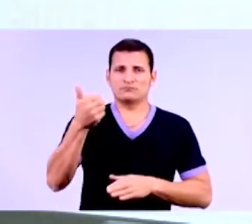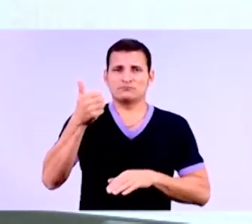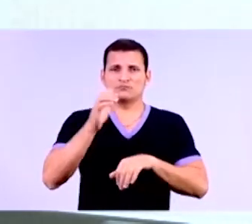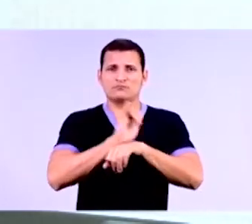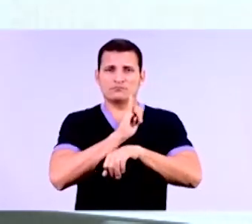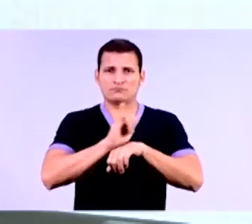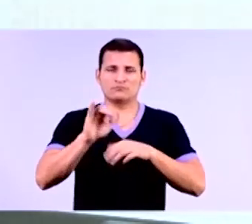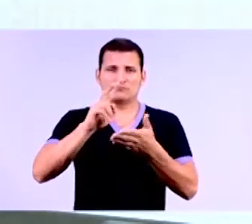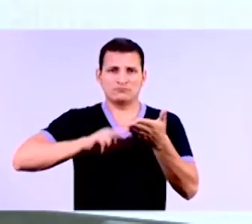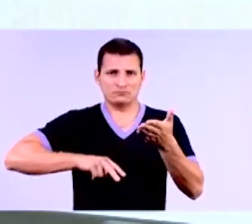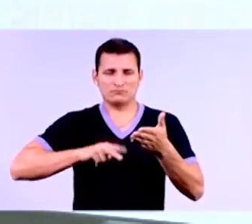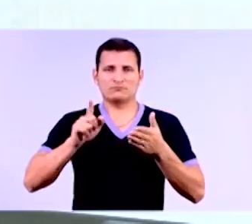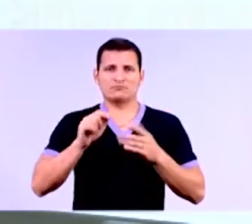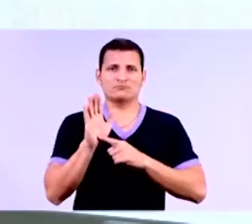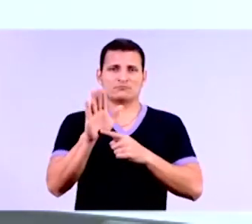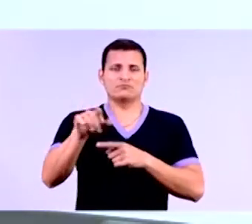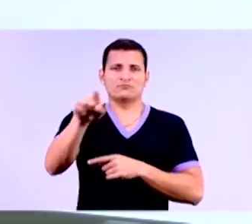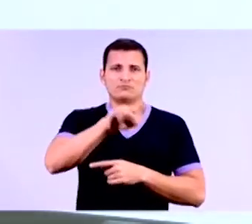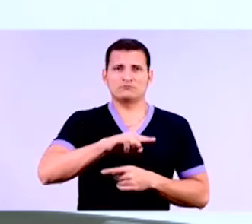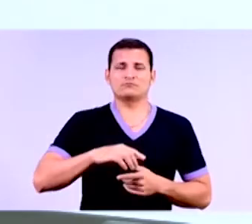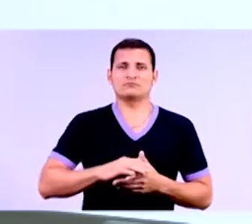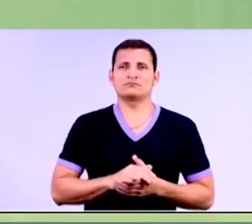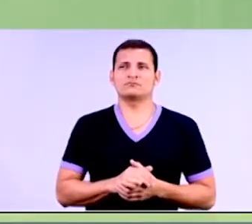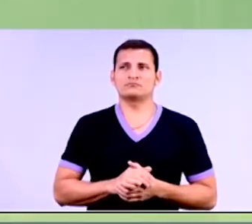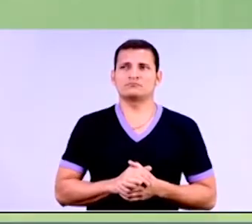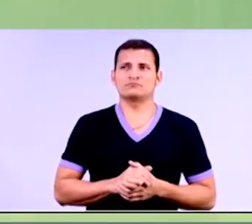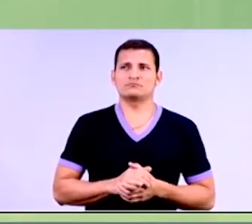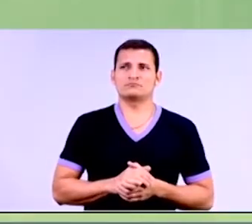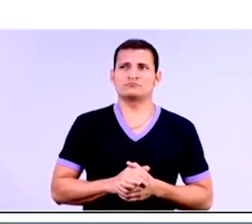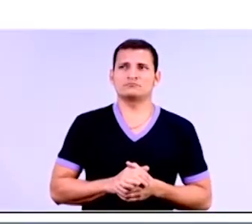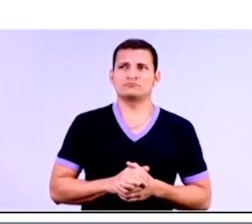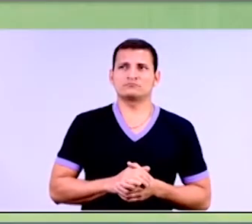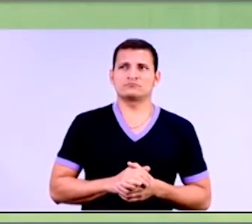leitura que eu queria mostrar para vocês é